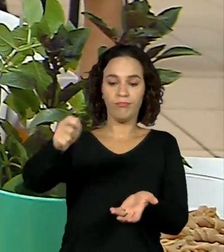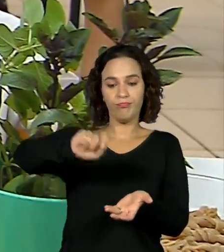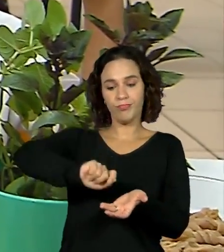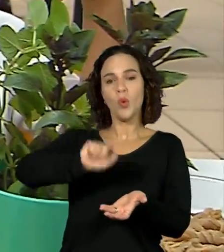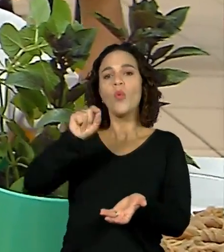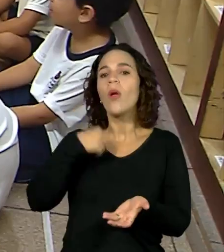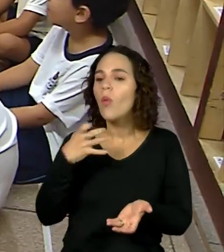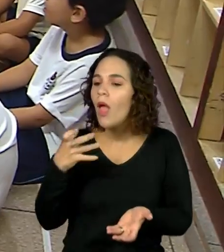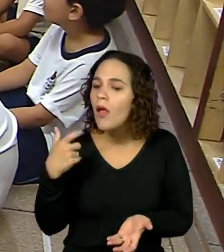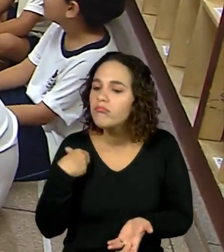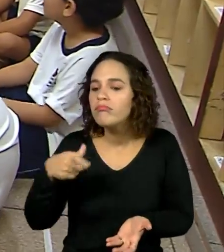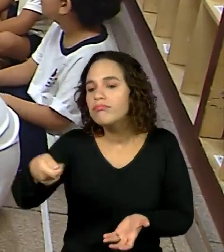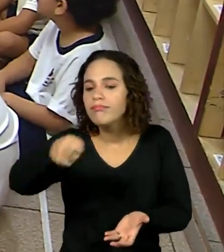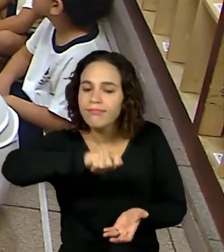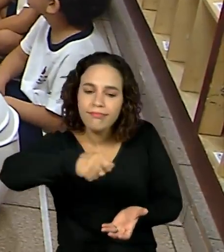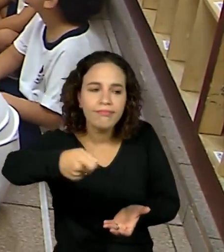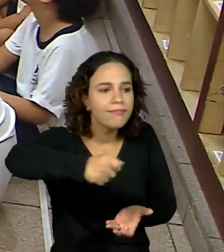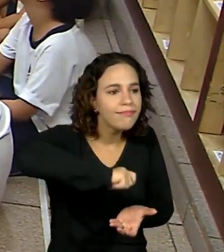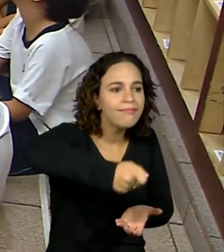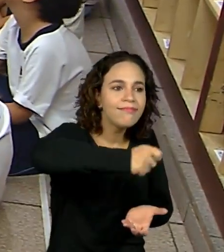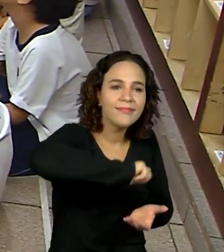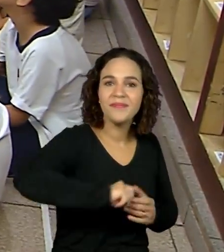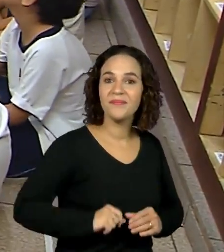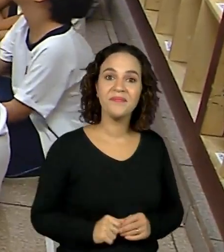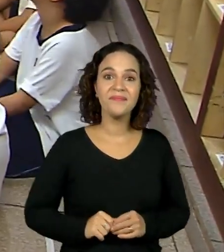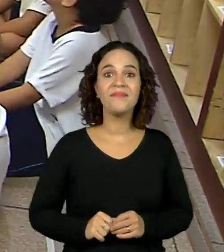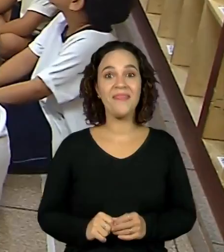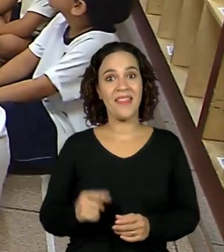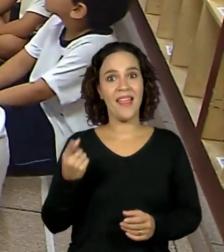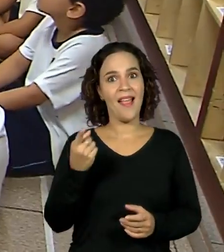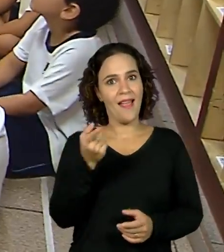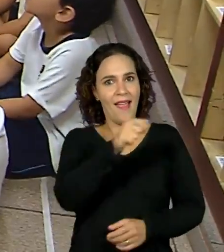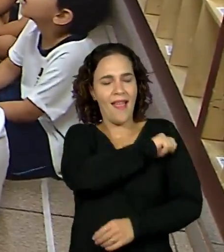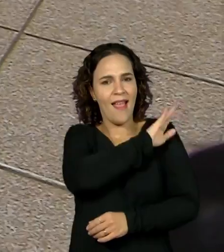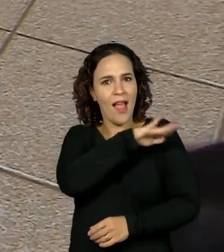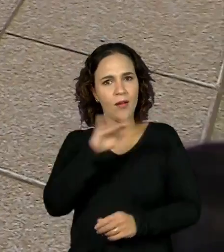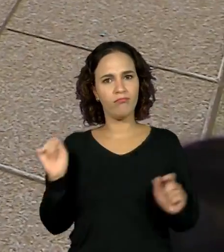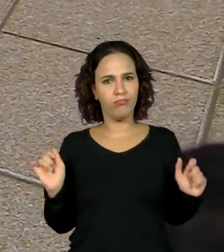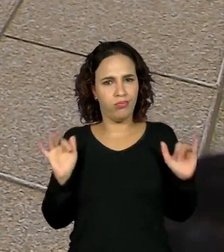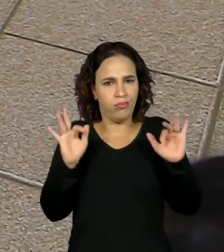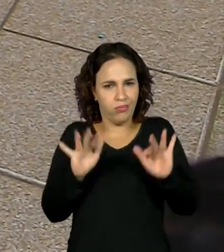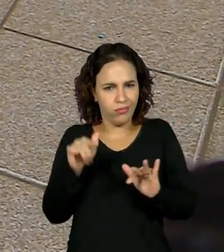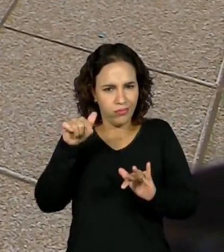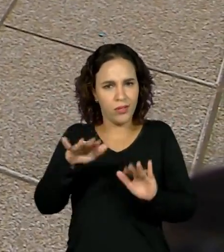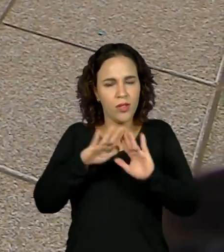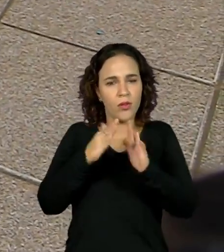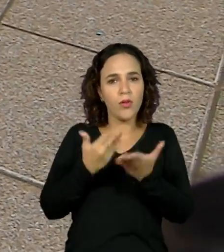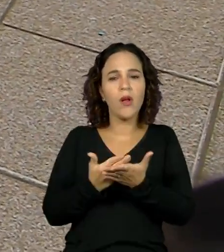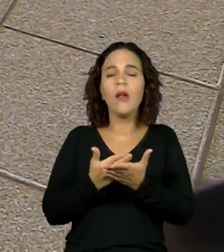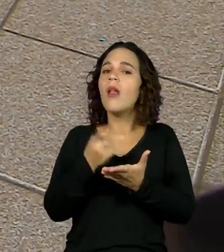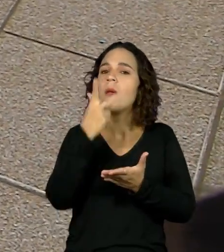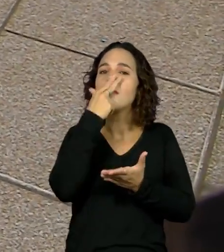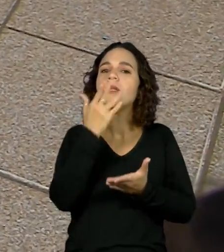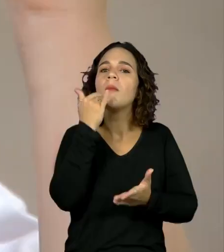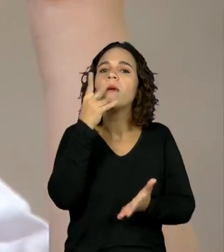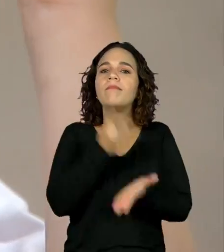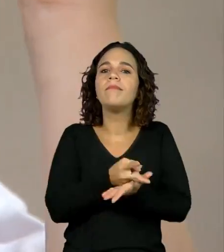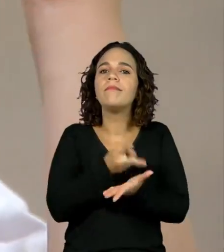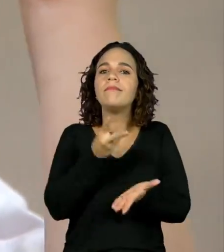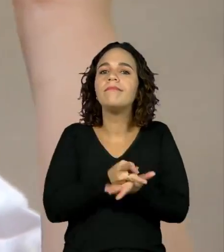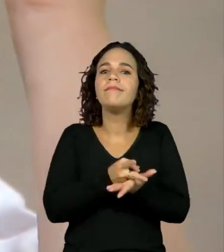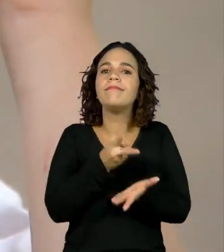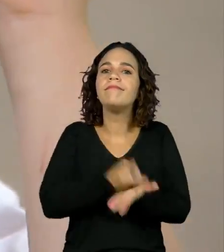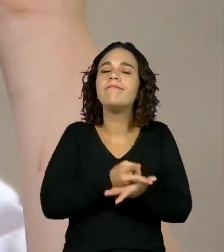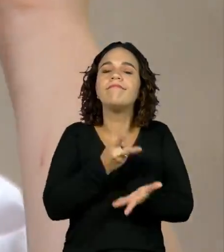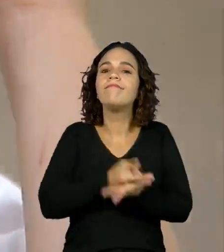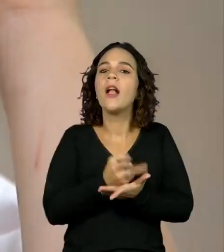prato que você quer. Muitos alunos, quando chegam na escola, têm um repertório pequeno de alimentos conhecidos.